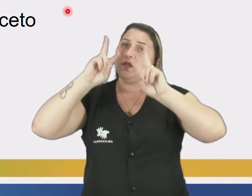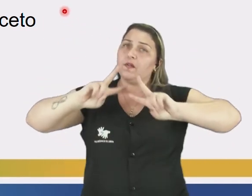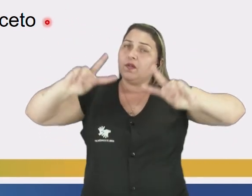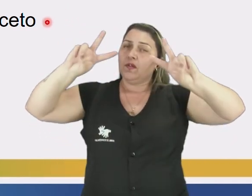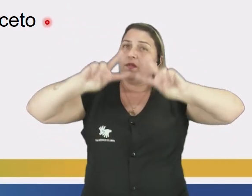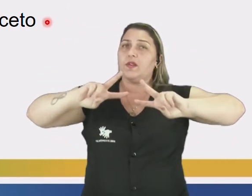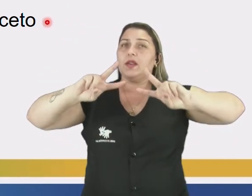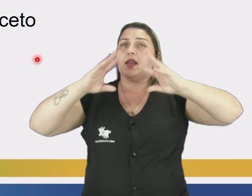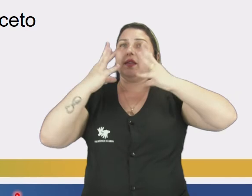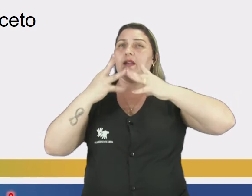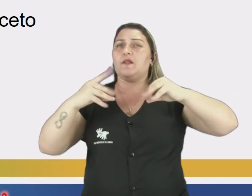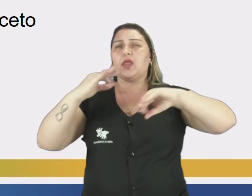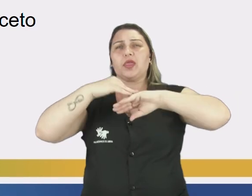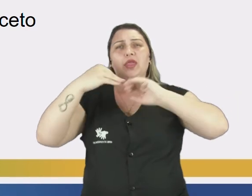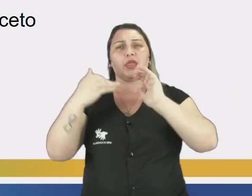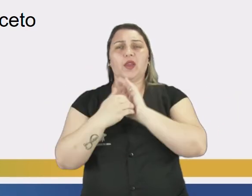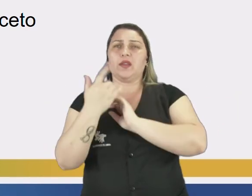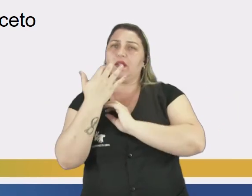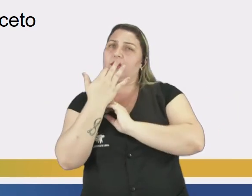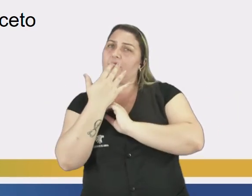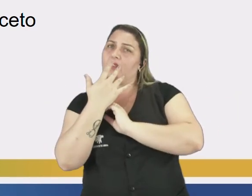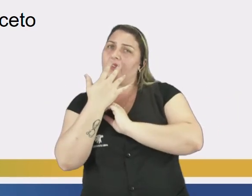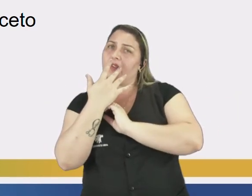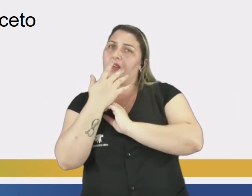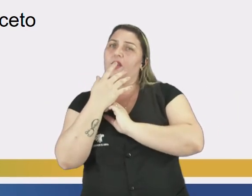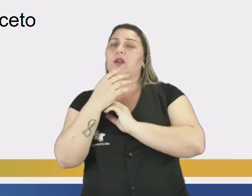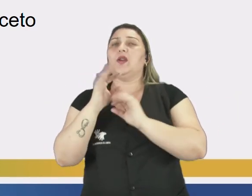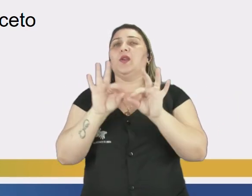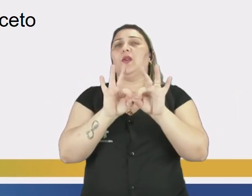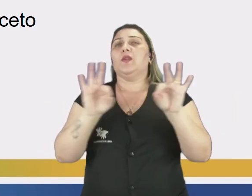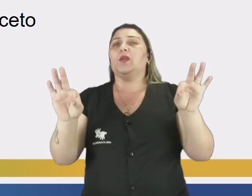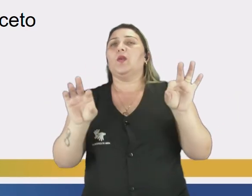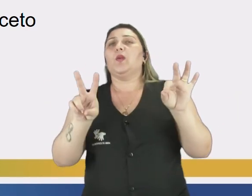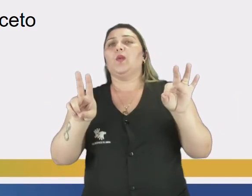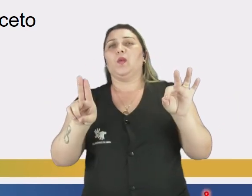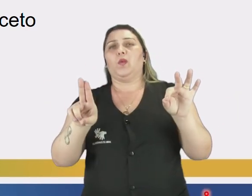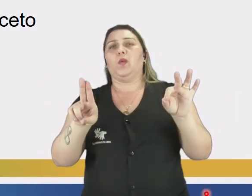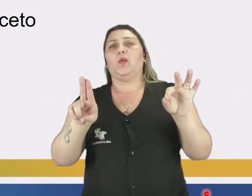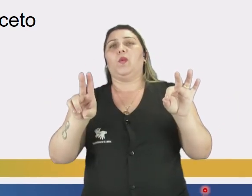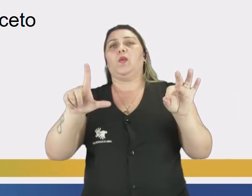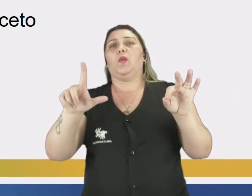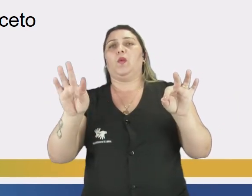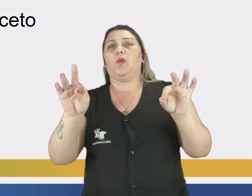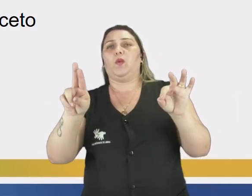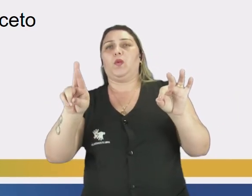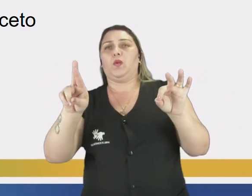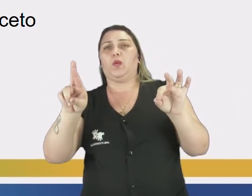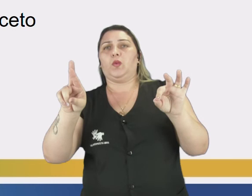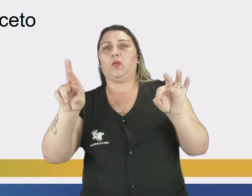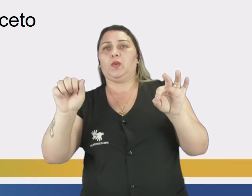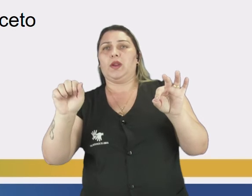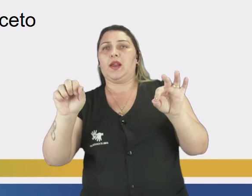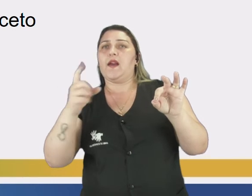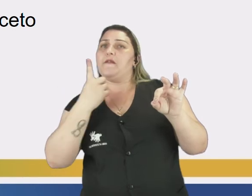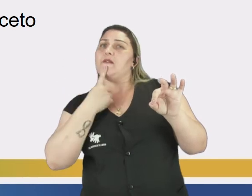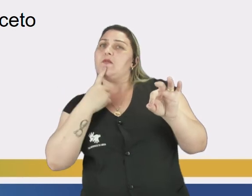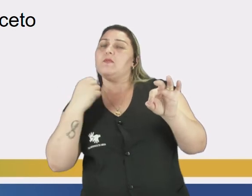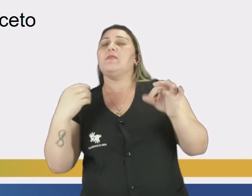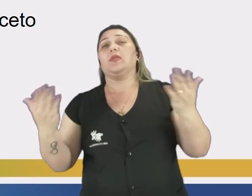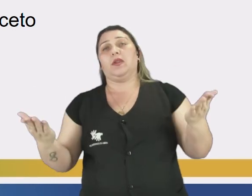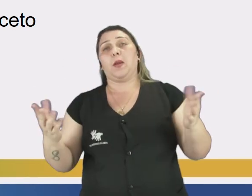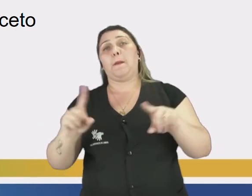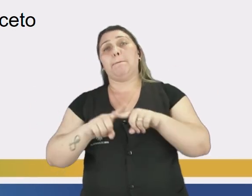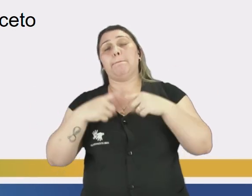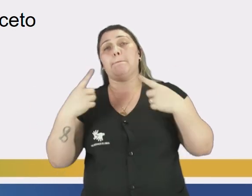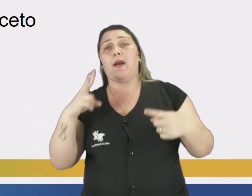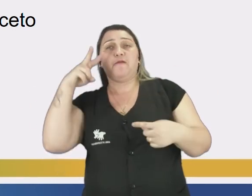ela é sensível a todas aquelas cores que vão do infravermelho até ultravioleta. Porém, eu já falei para vocês que o que a gente